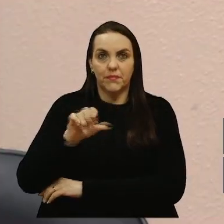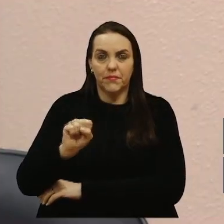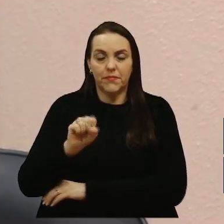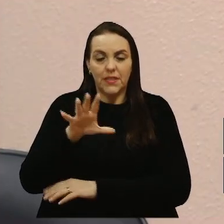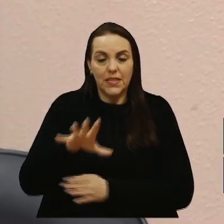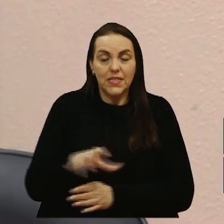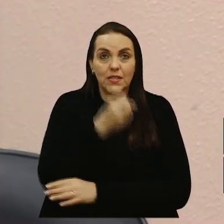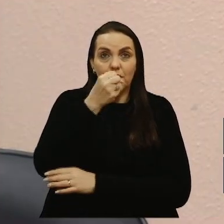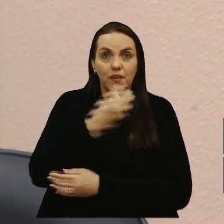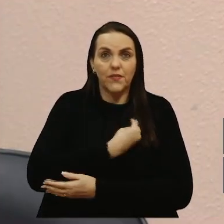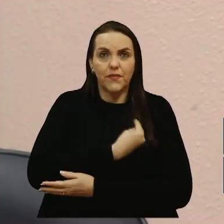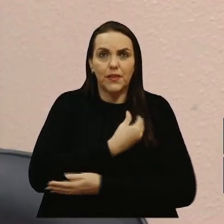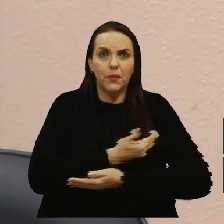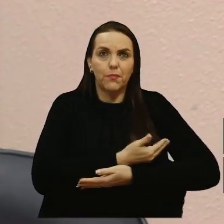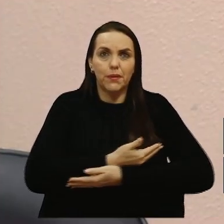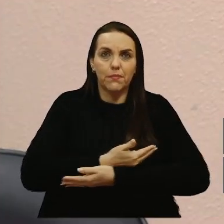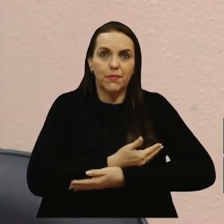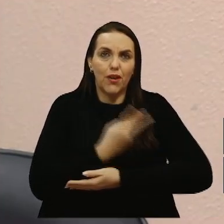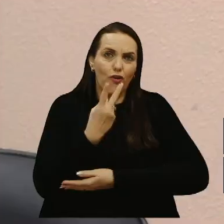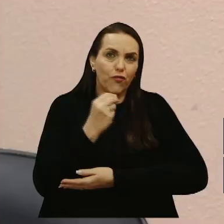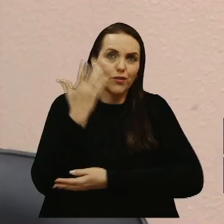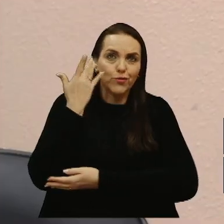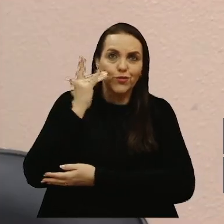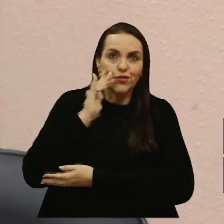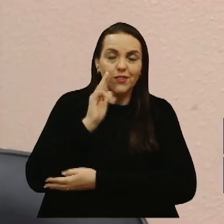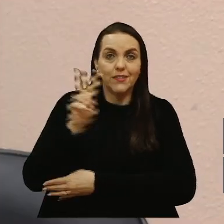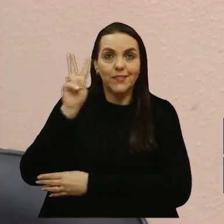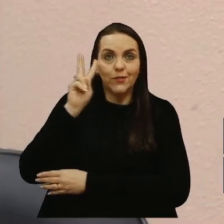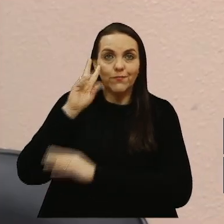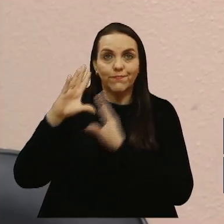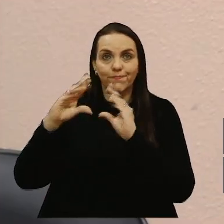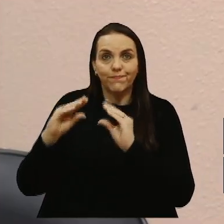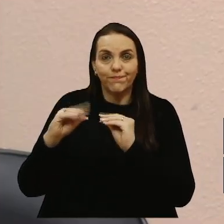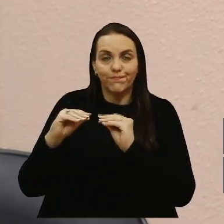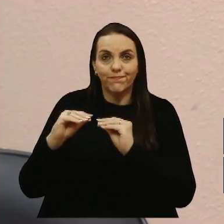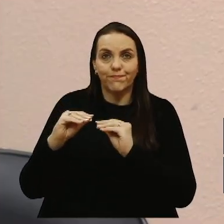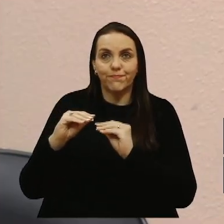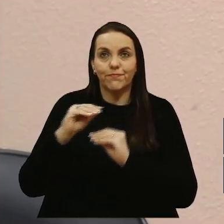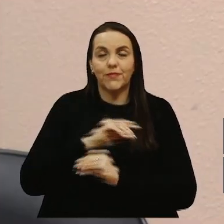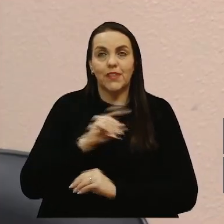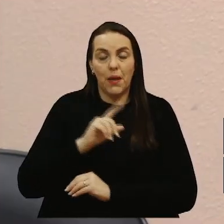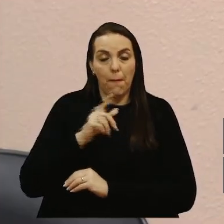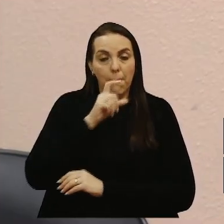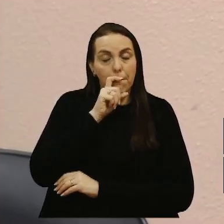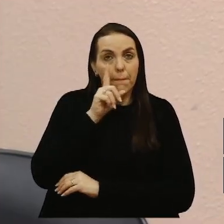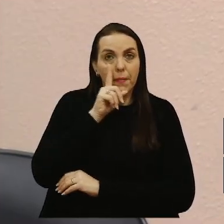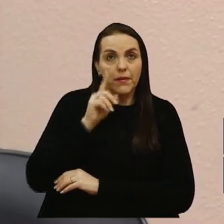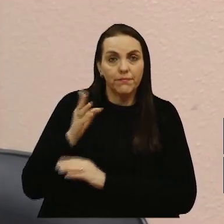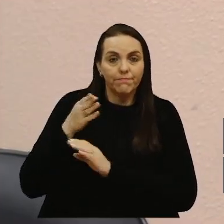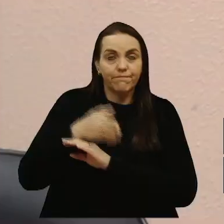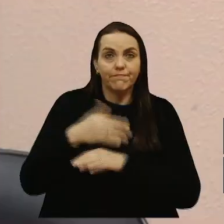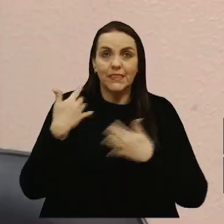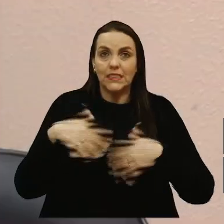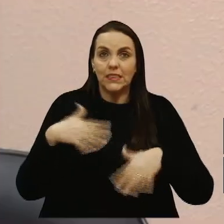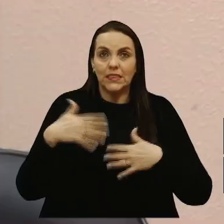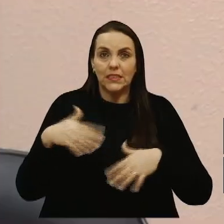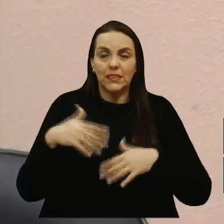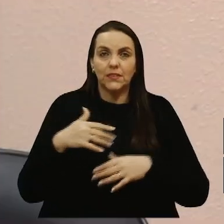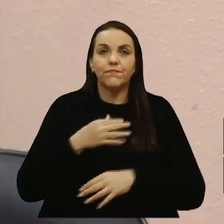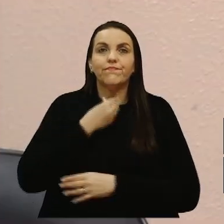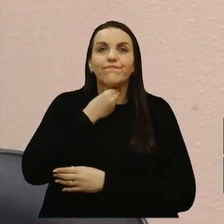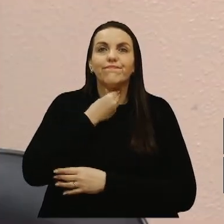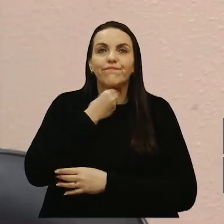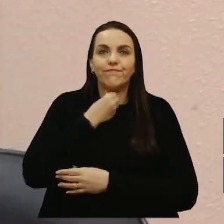de 20 dias na noite de segunda-feira, no dia 6/10. Os pais do bebê foram até o 12º Batalhão desesperados com uma situação de